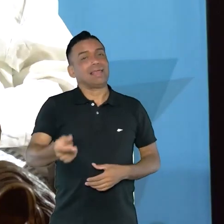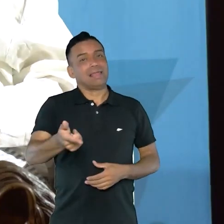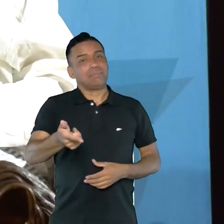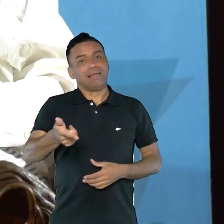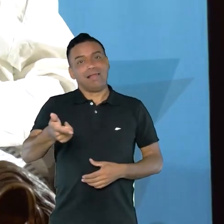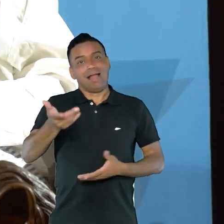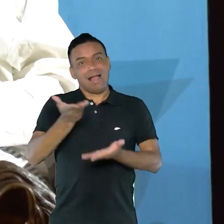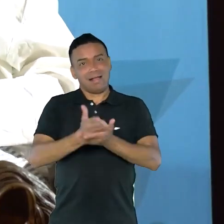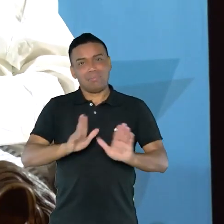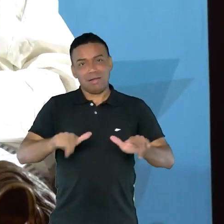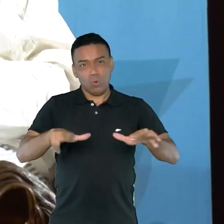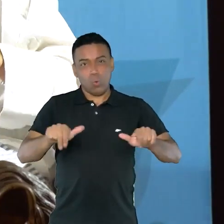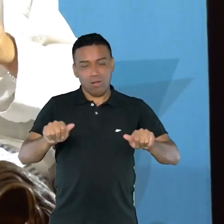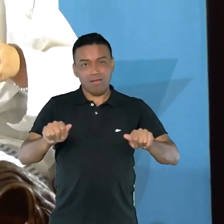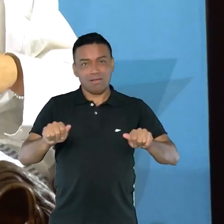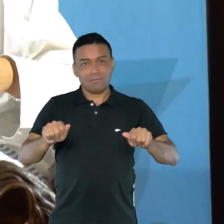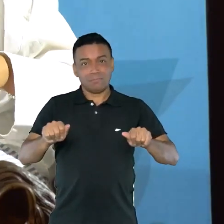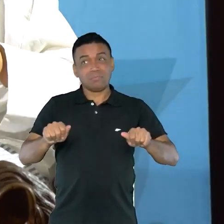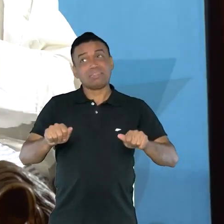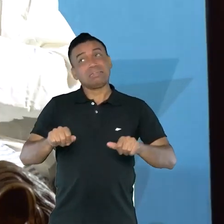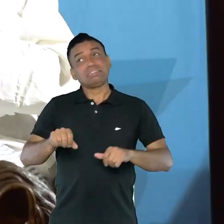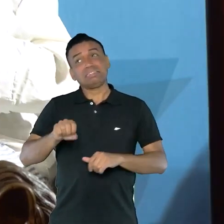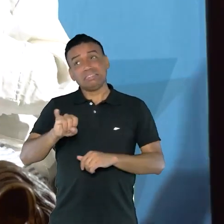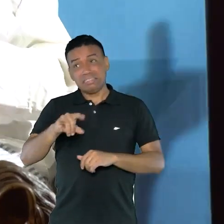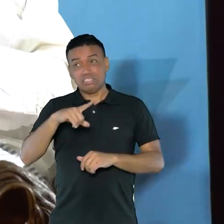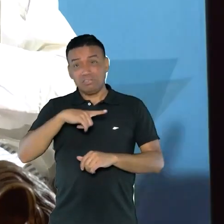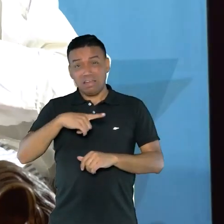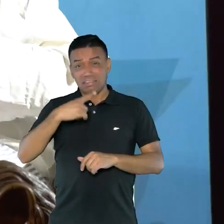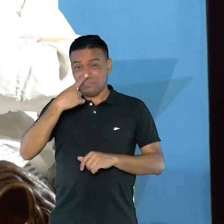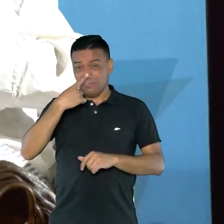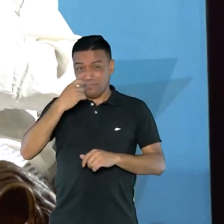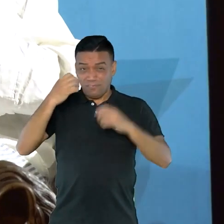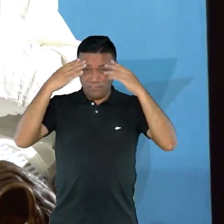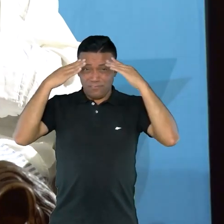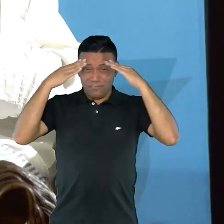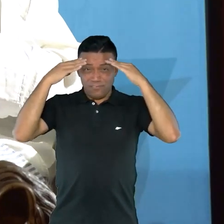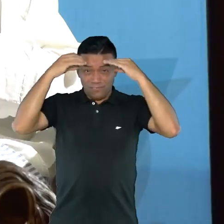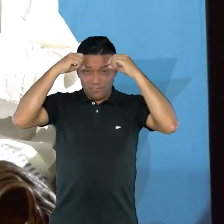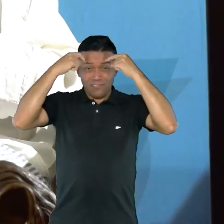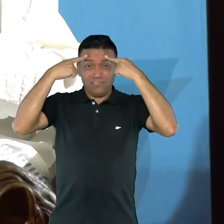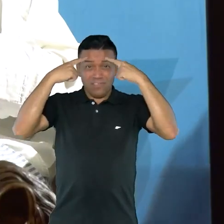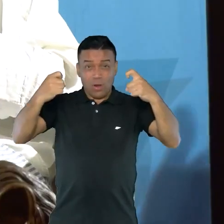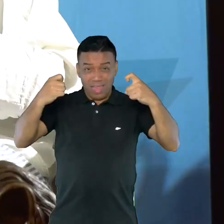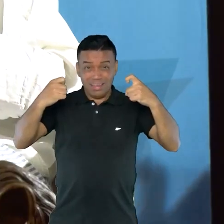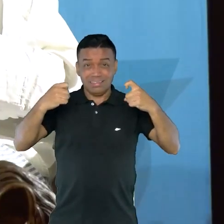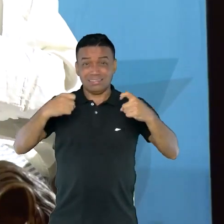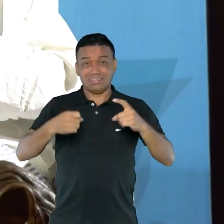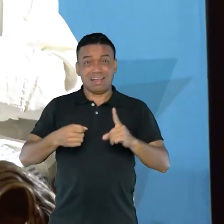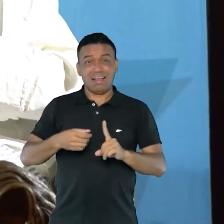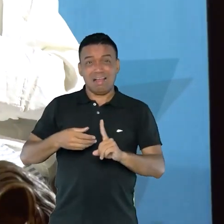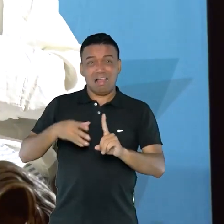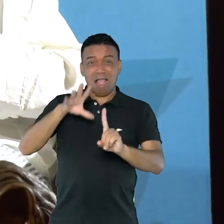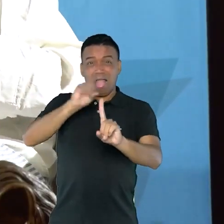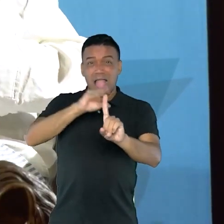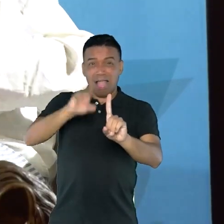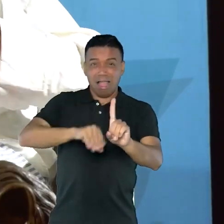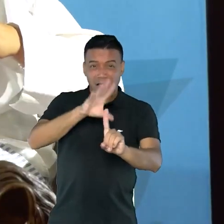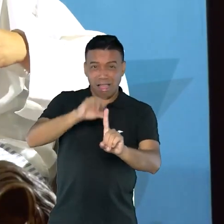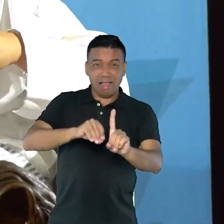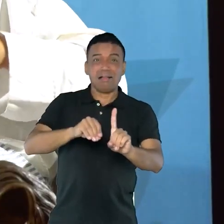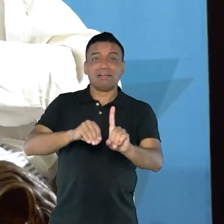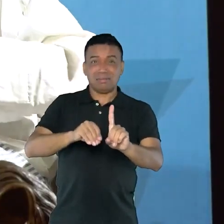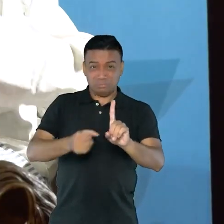esse vínculo. Ainda que tivesse violência, abuso, ainda que fosse uma relação